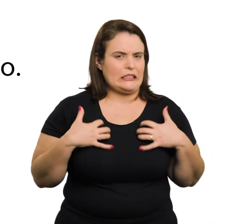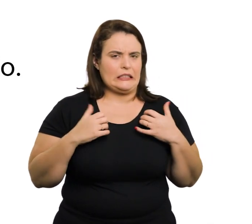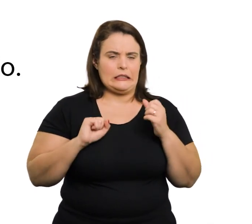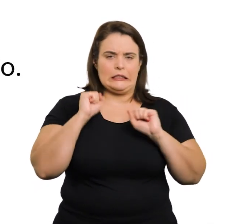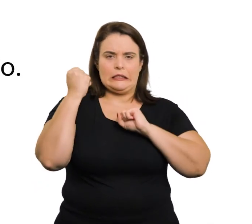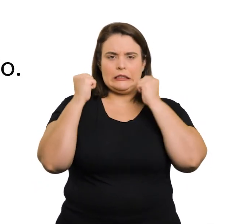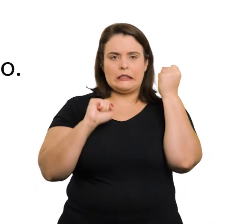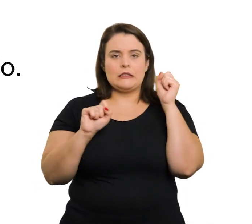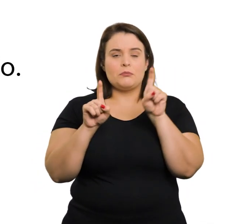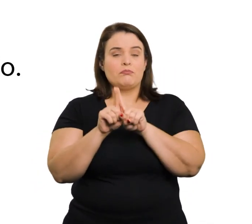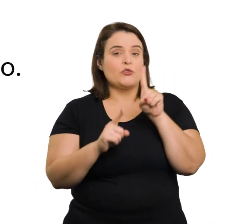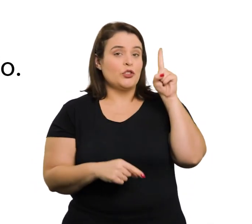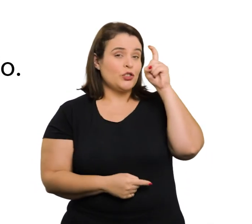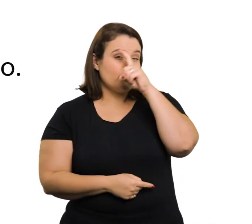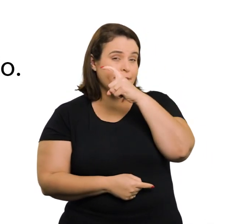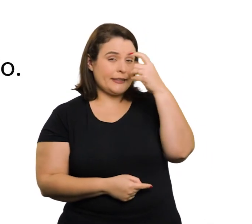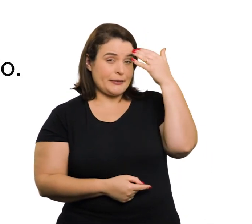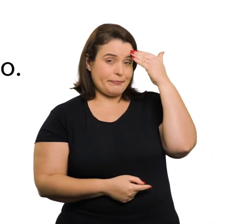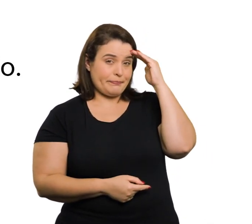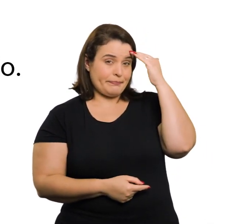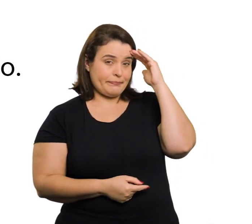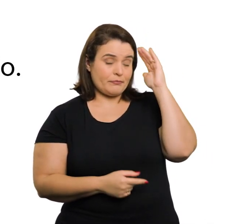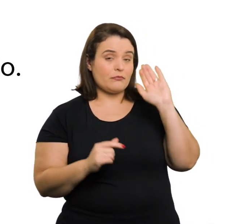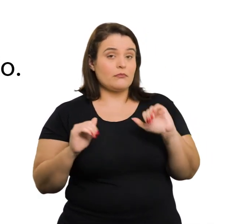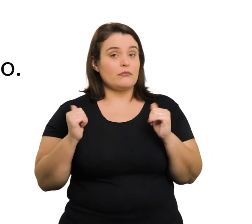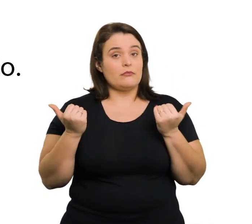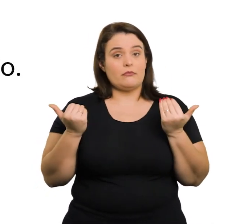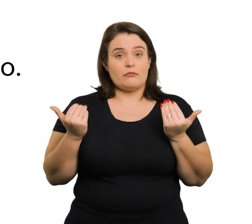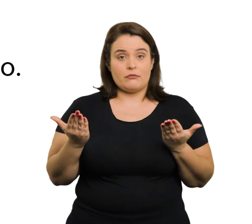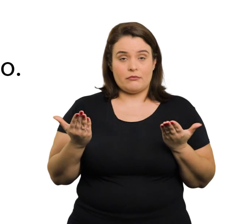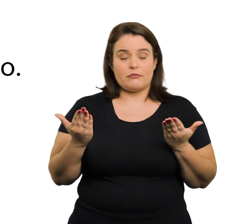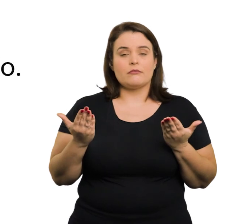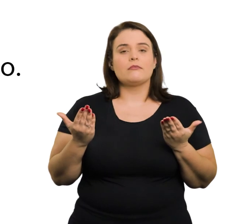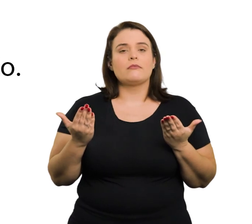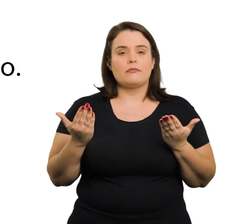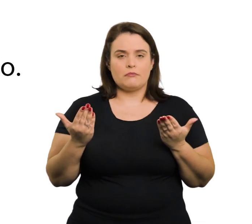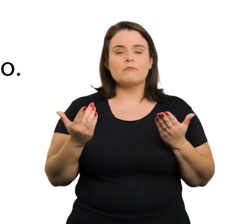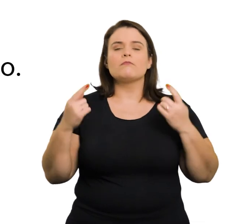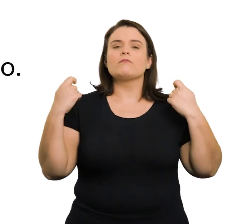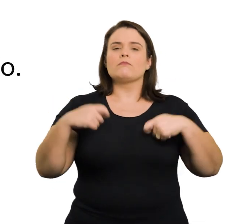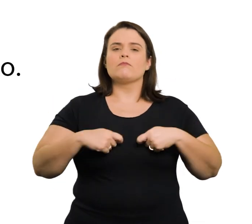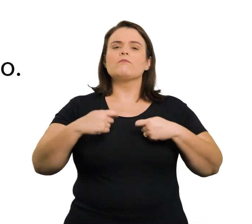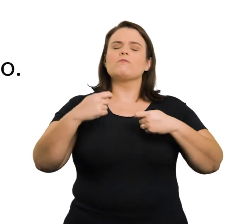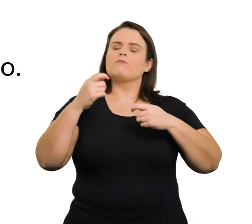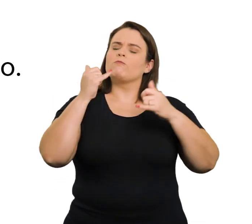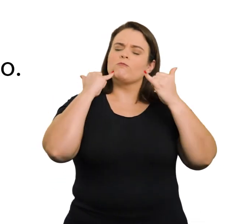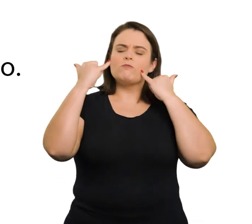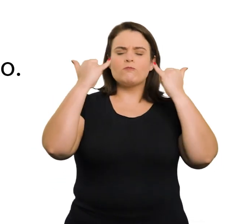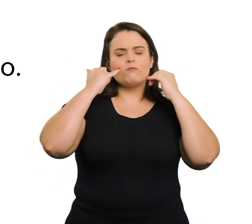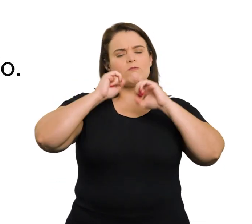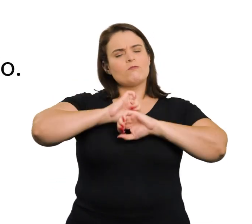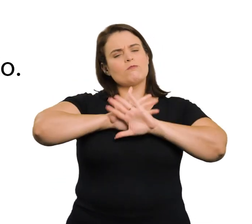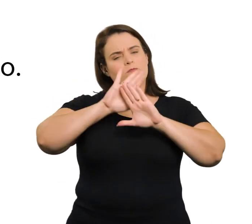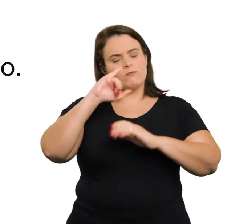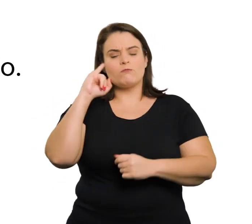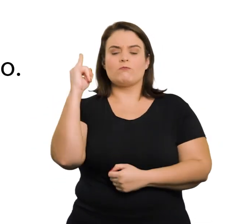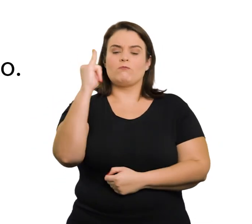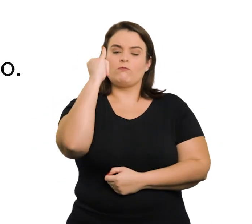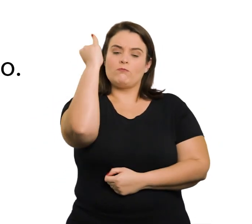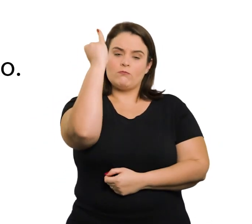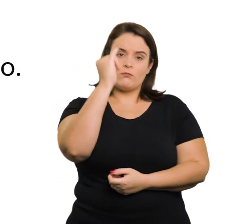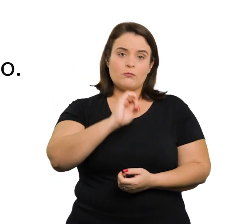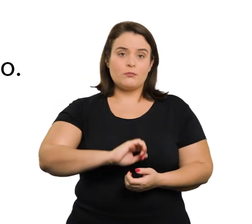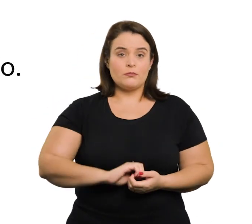para o estresse dos usuários e dificultar a compreensão. Por esse motivo, a consistência da informação é